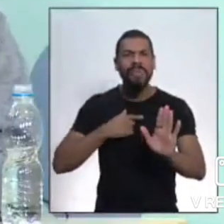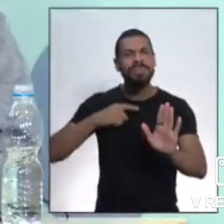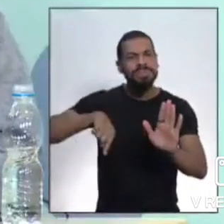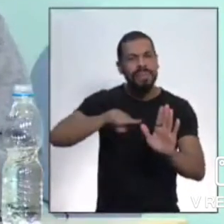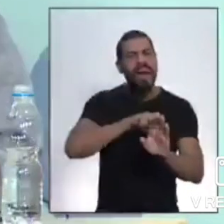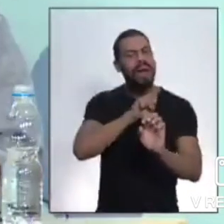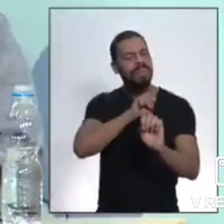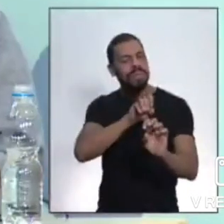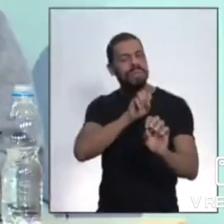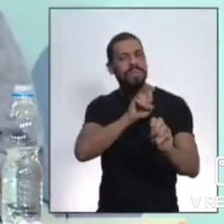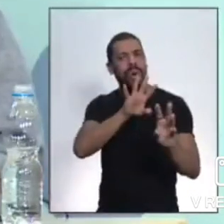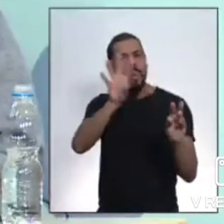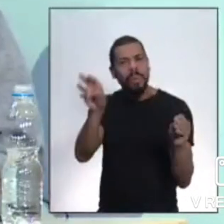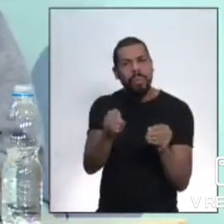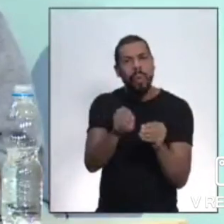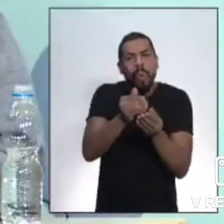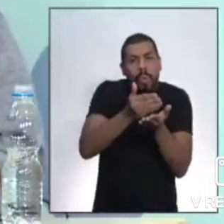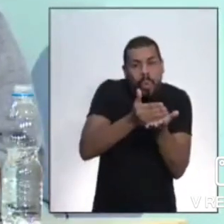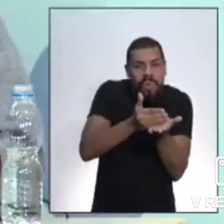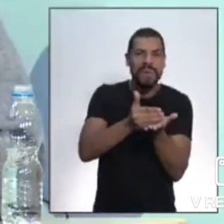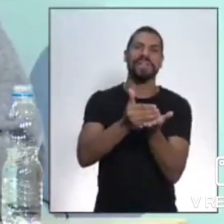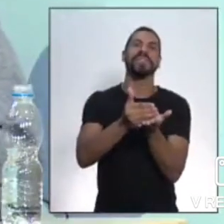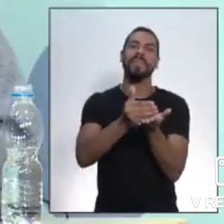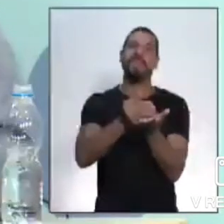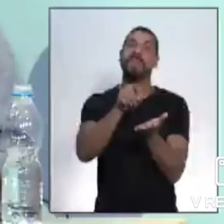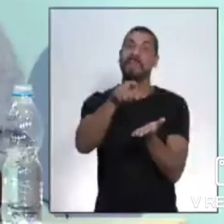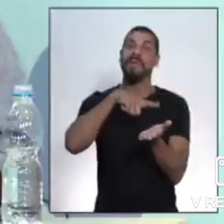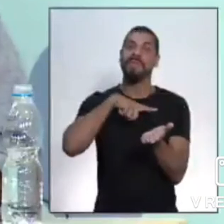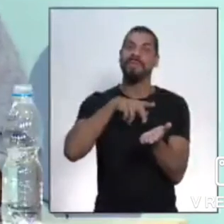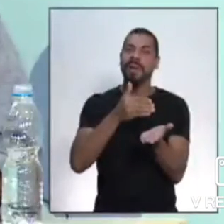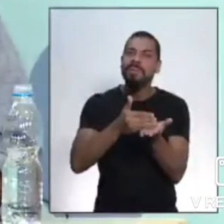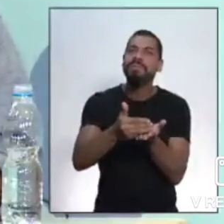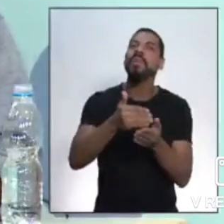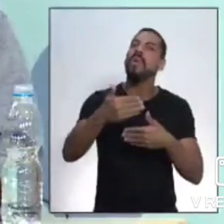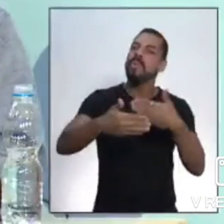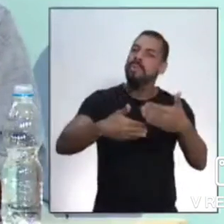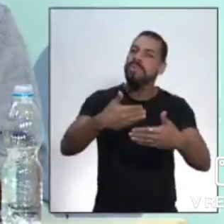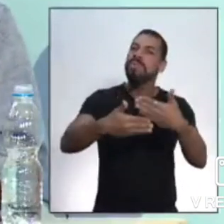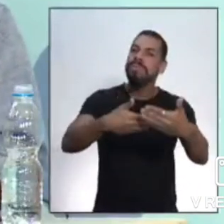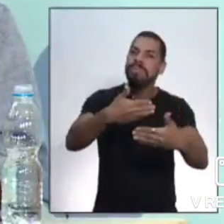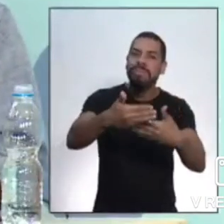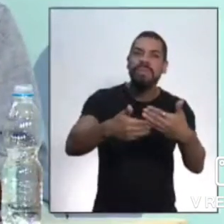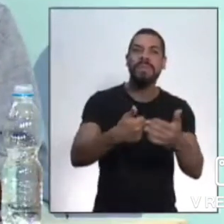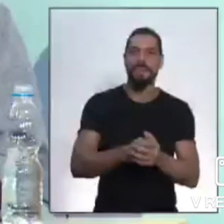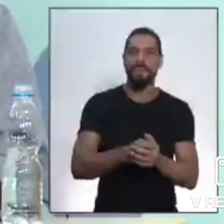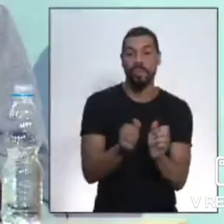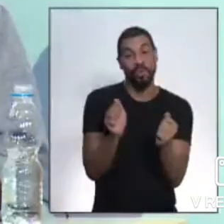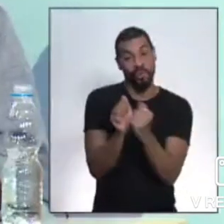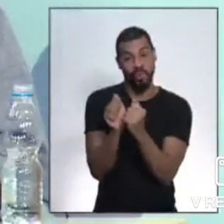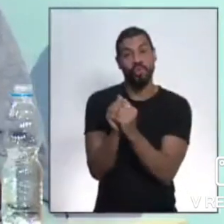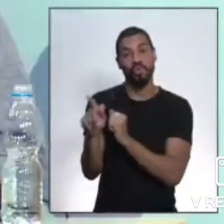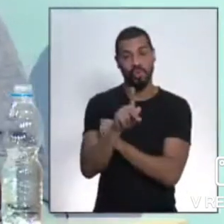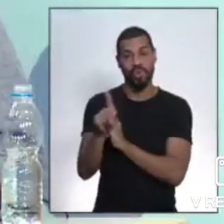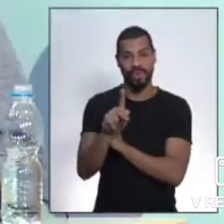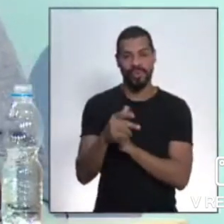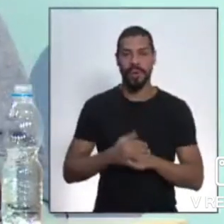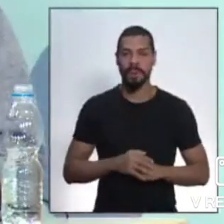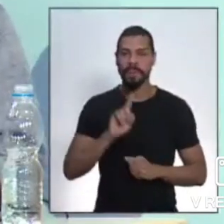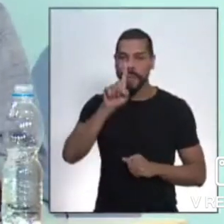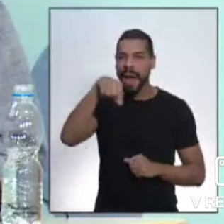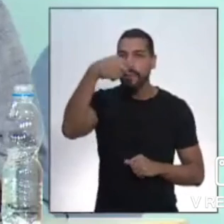uma introdução, por exemplo, né? E vocês vão dar uma sequência aí com os seus professores. Na semana